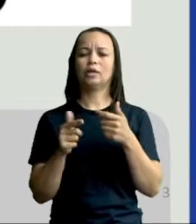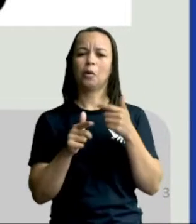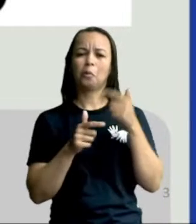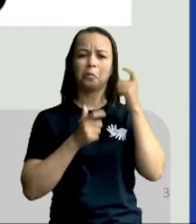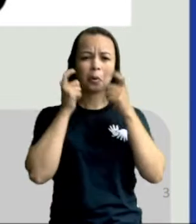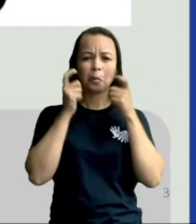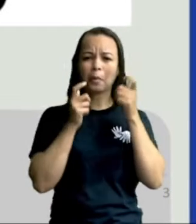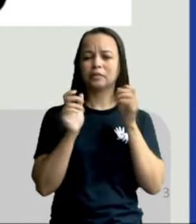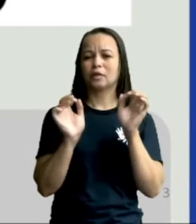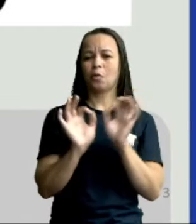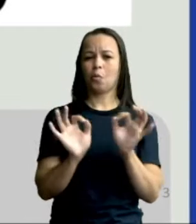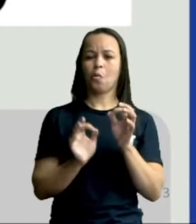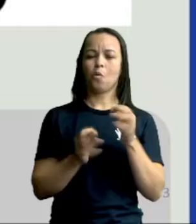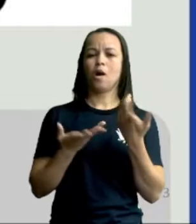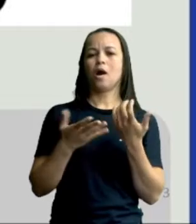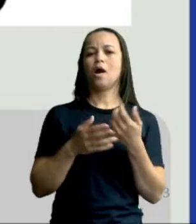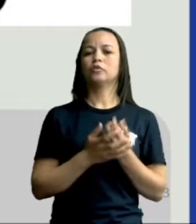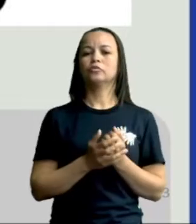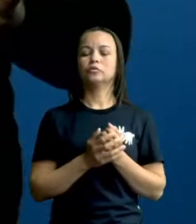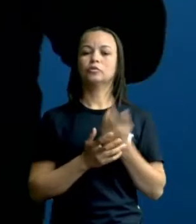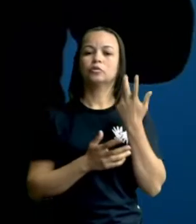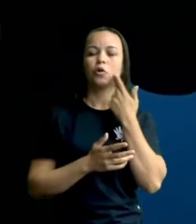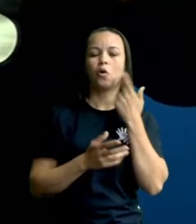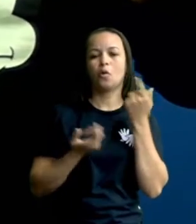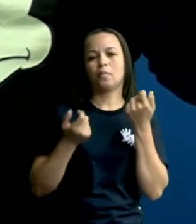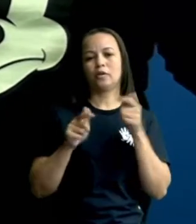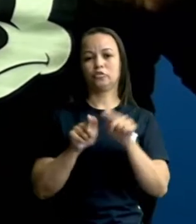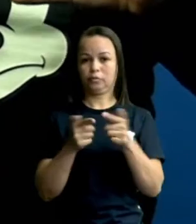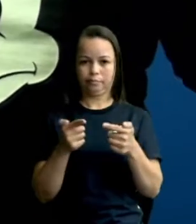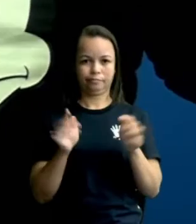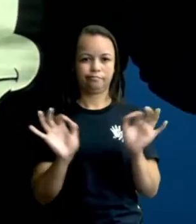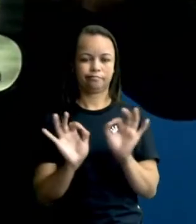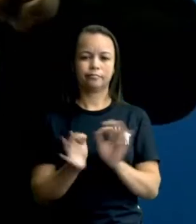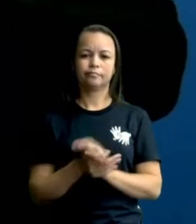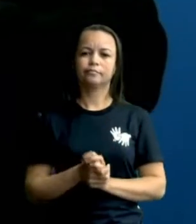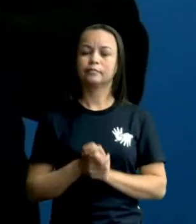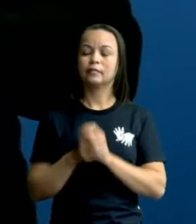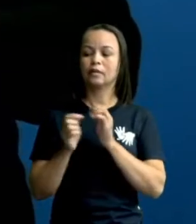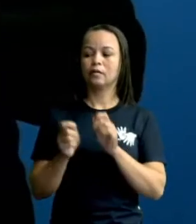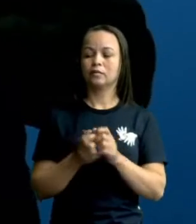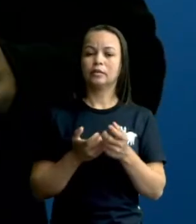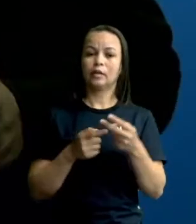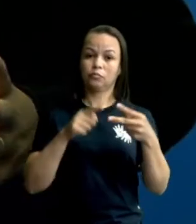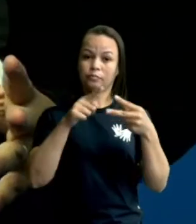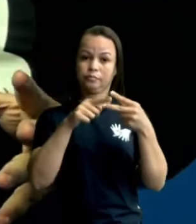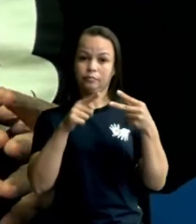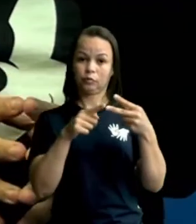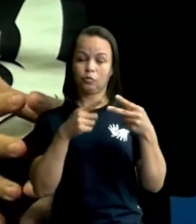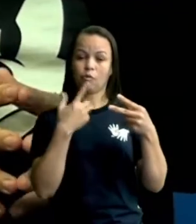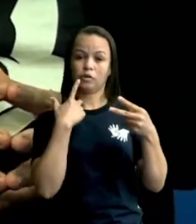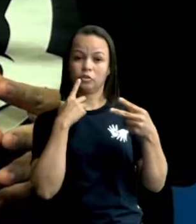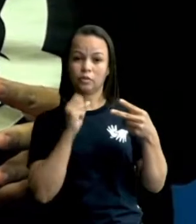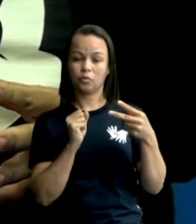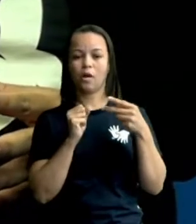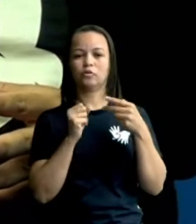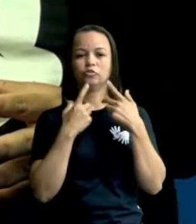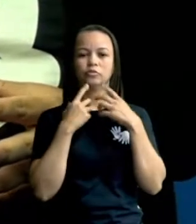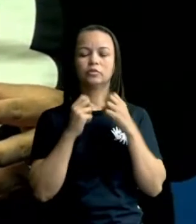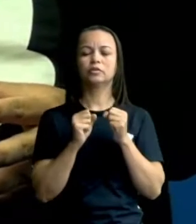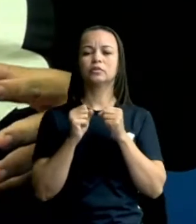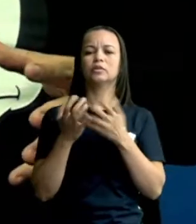normas gramaticais, tá bom? Volta para mim. Digamos, temos duas linguagens. Uma linguagem